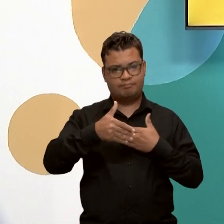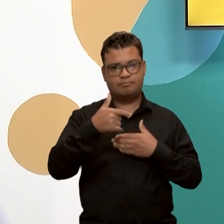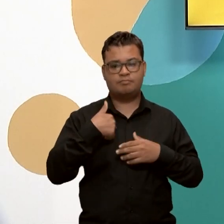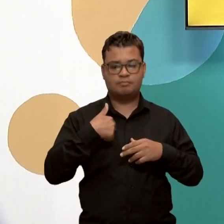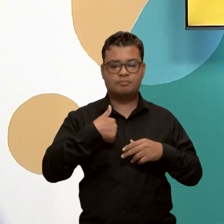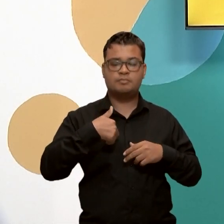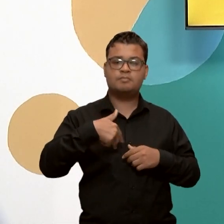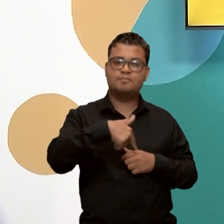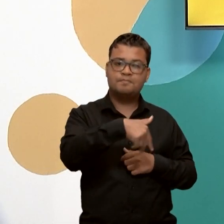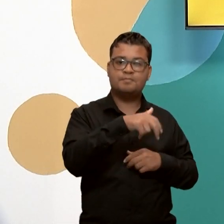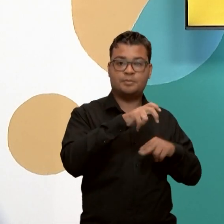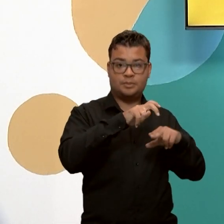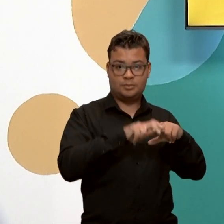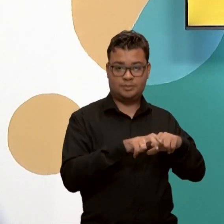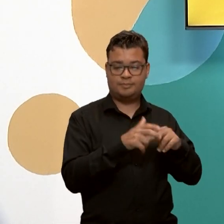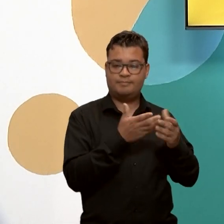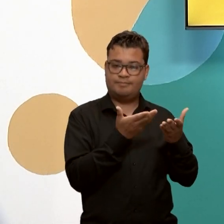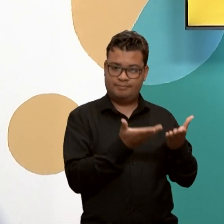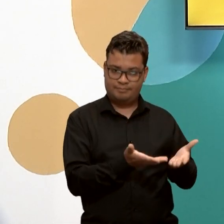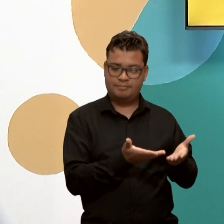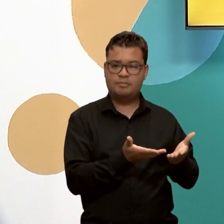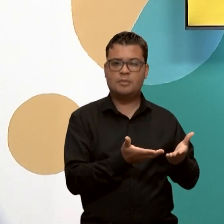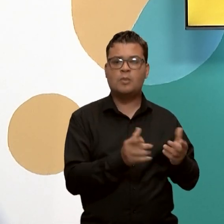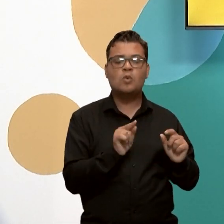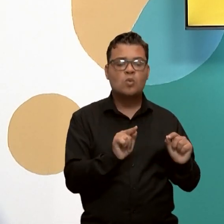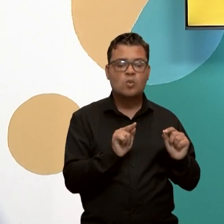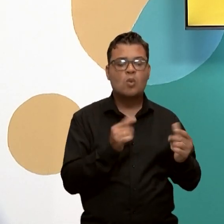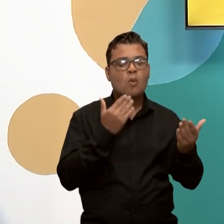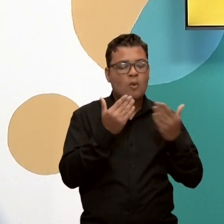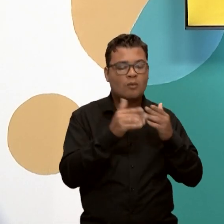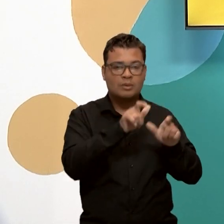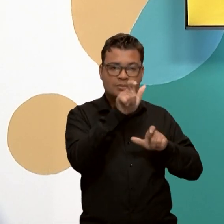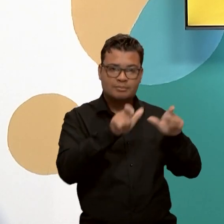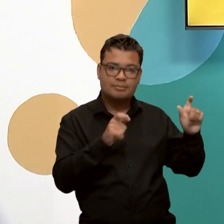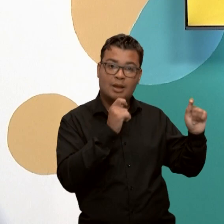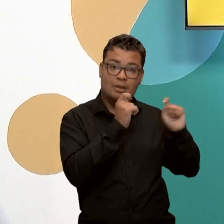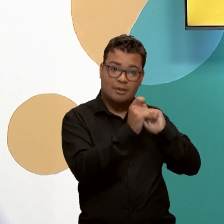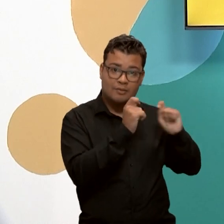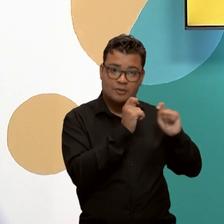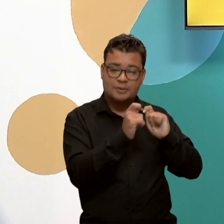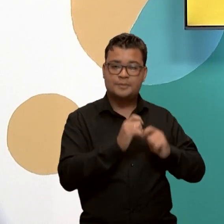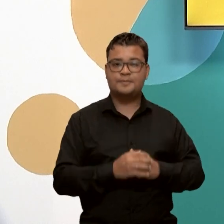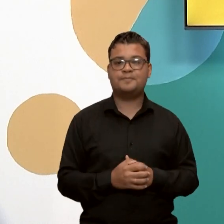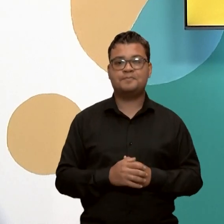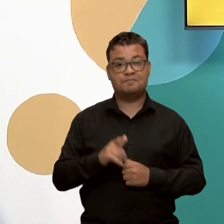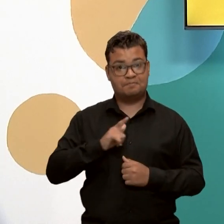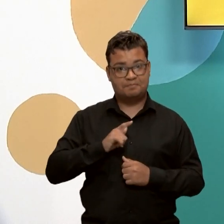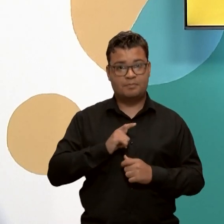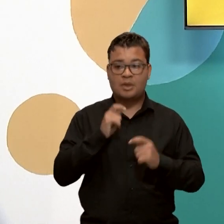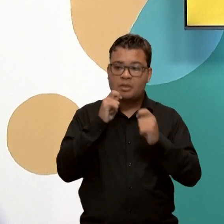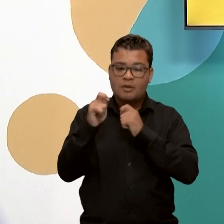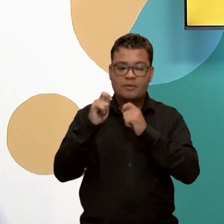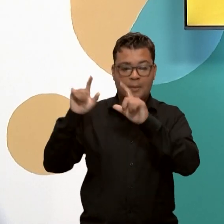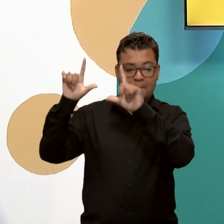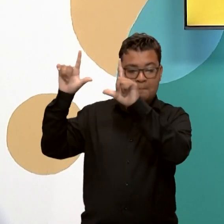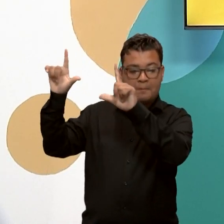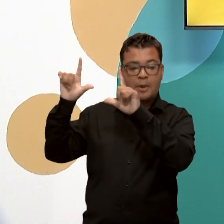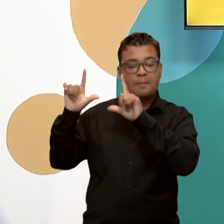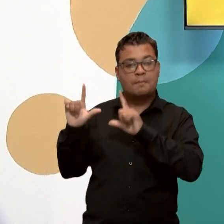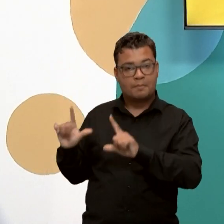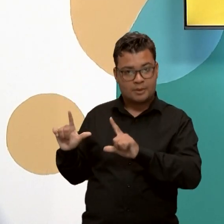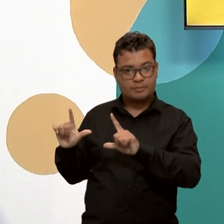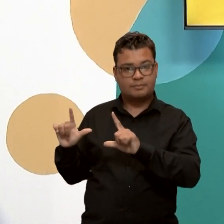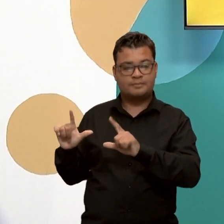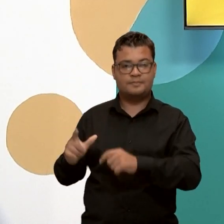para um outro espaço do cenário, me sento para conversar com os nossos entrevistados. Eles aparecem em duas telas, que ficam à